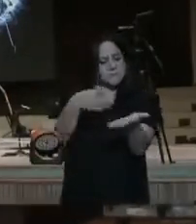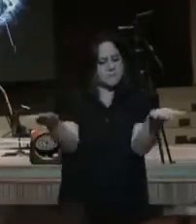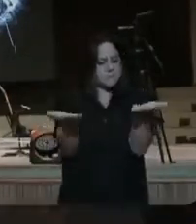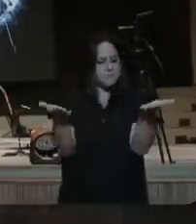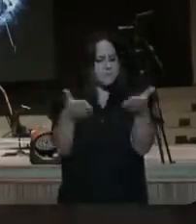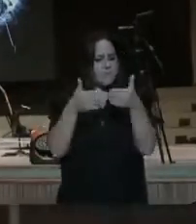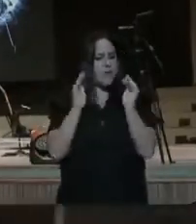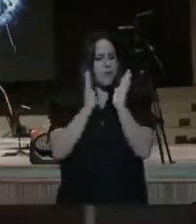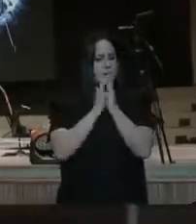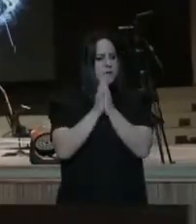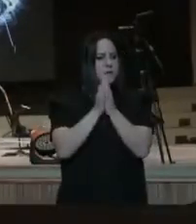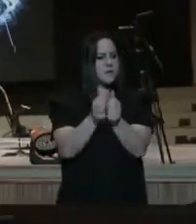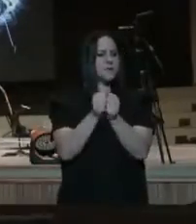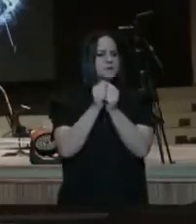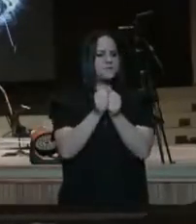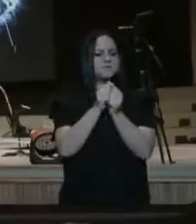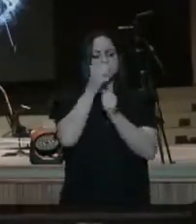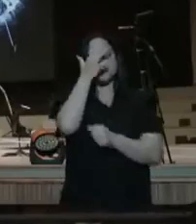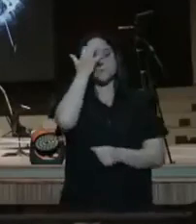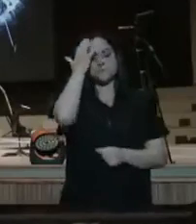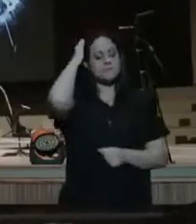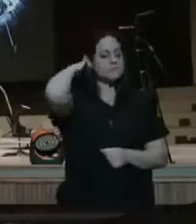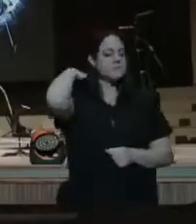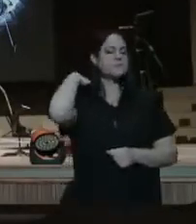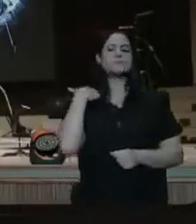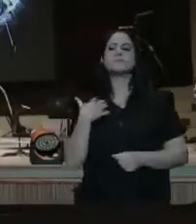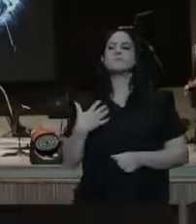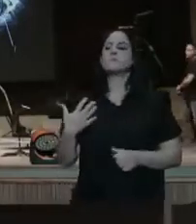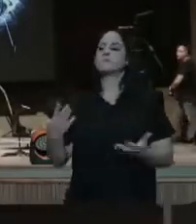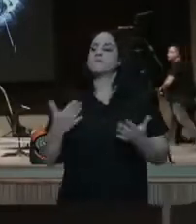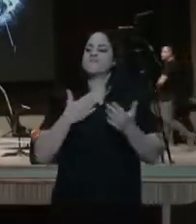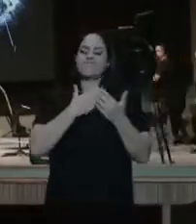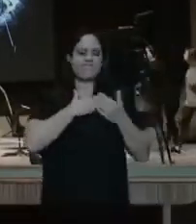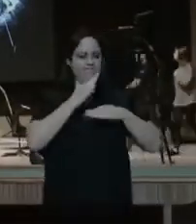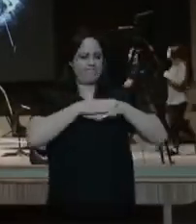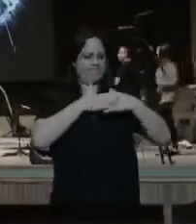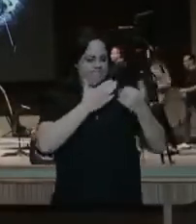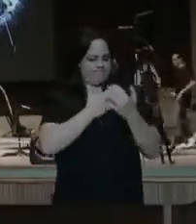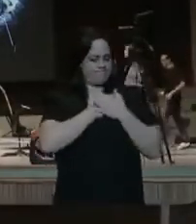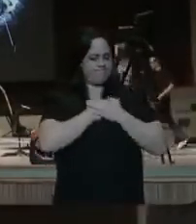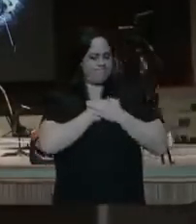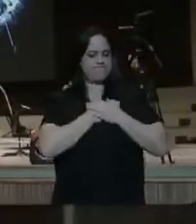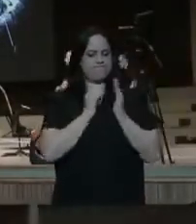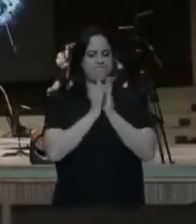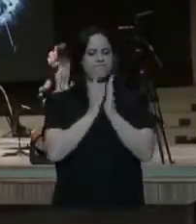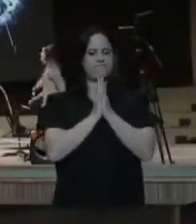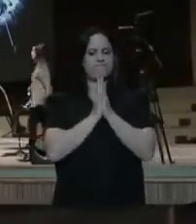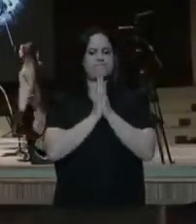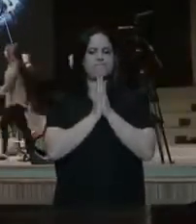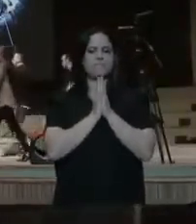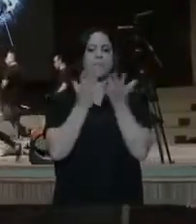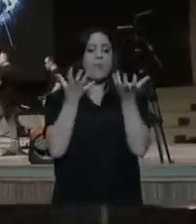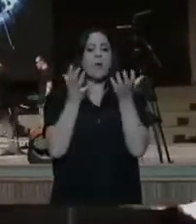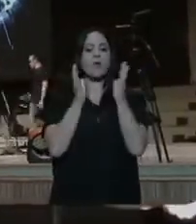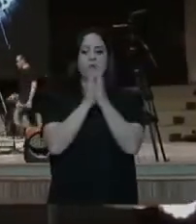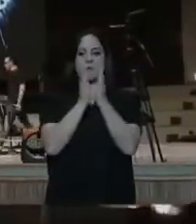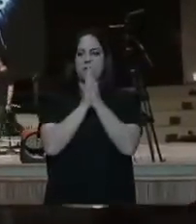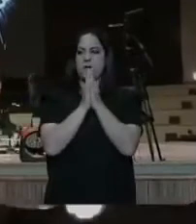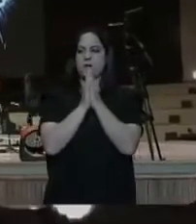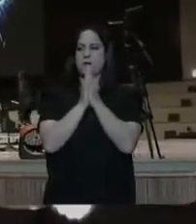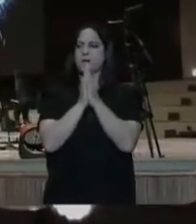lugar vamos orar juntos coloca a mão no seu coração eu quero morar